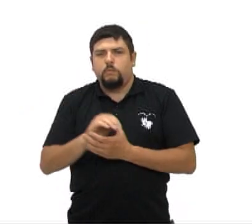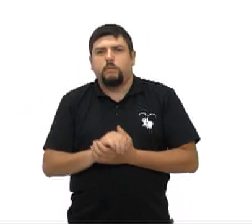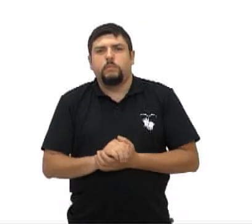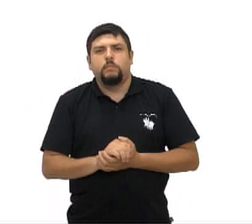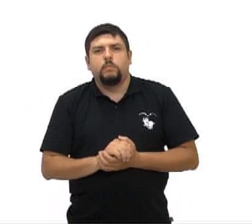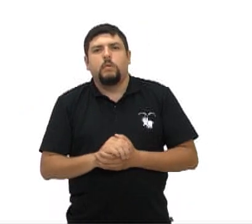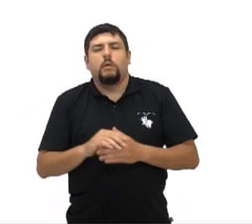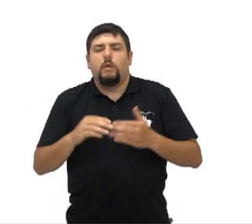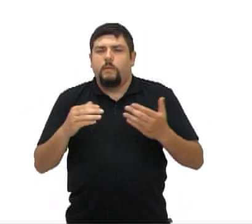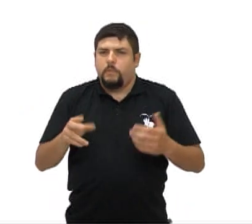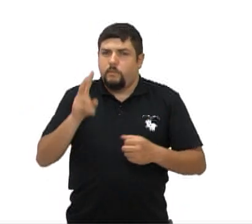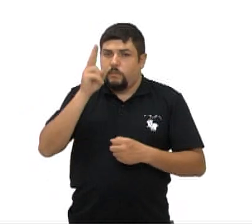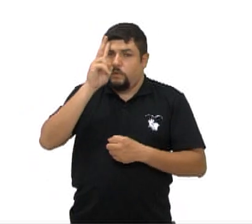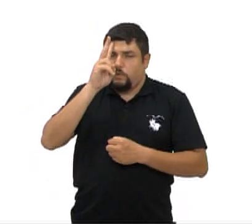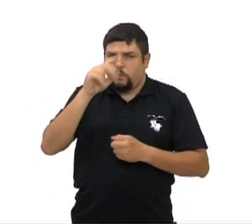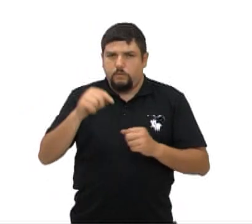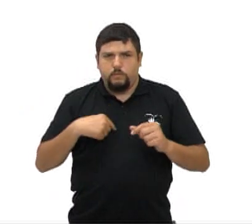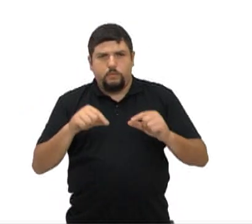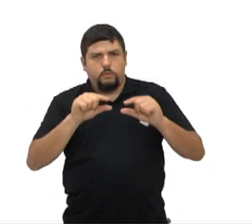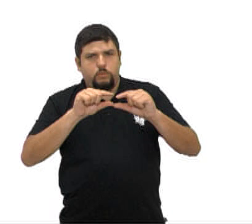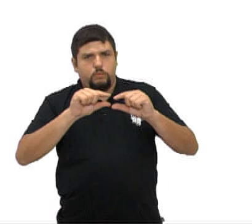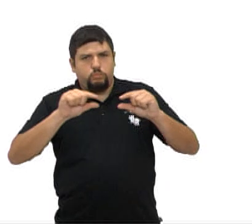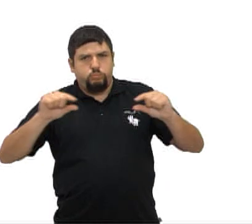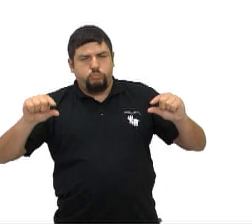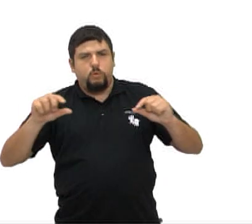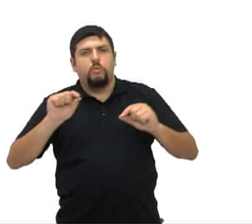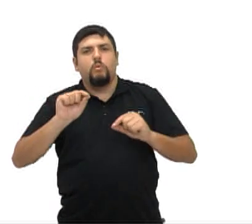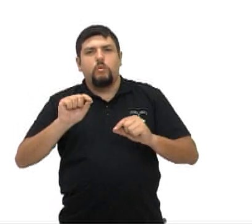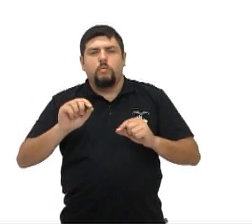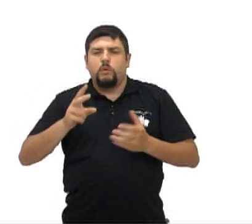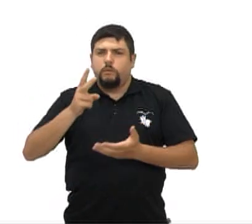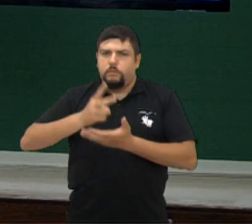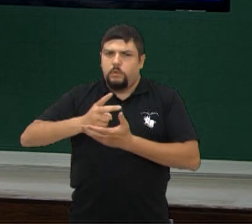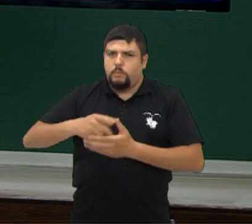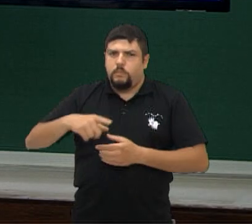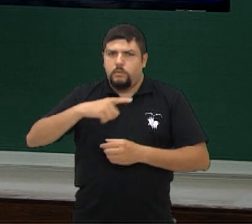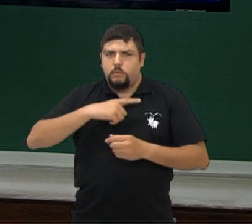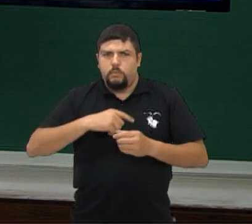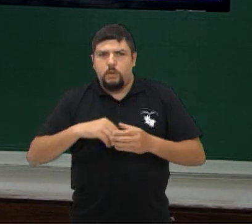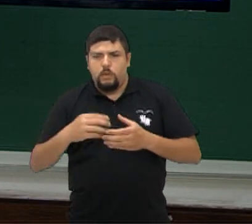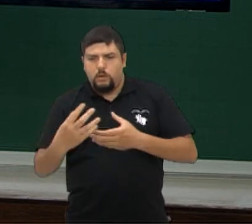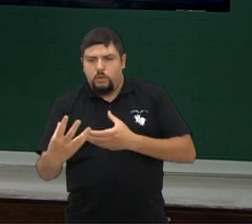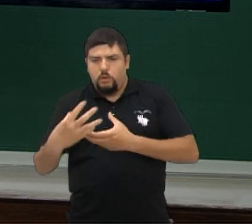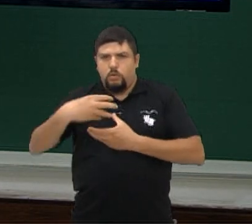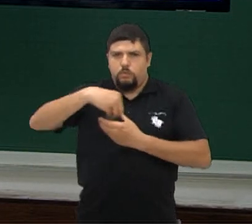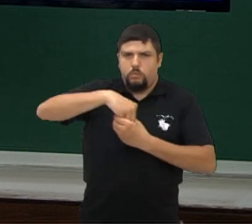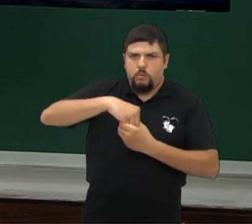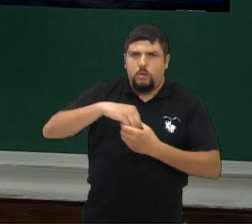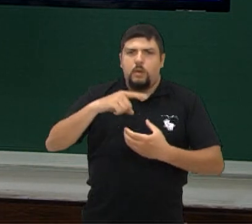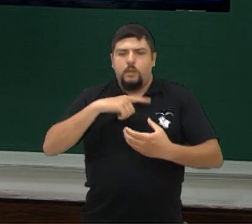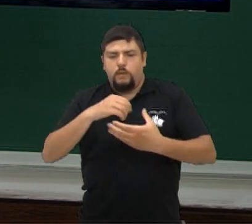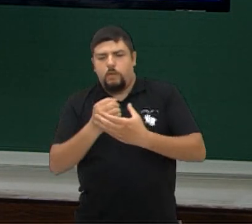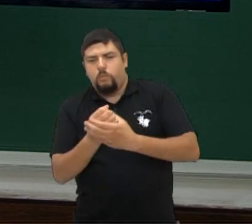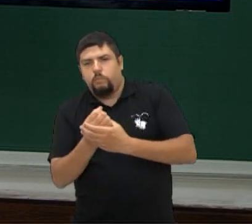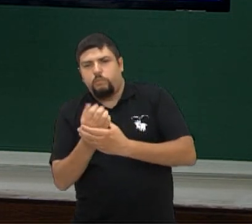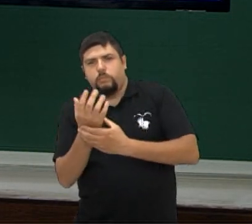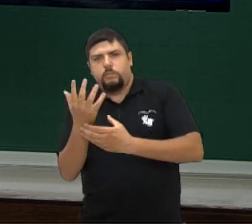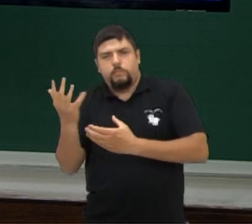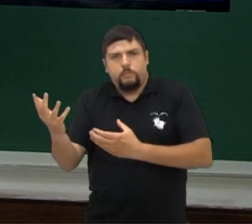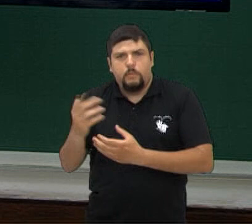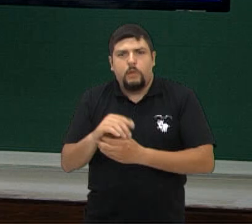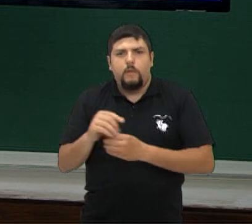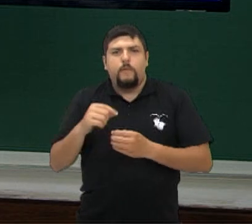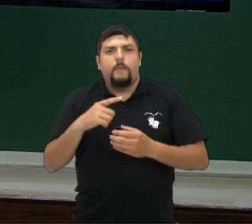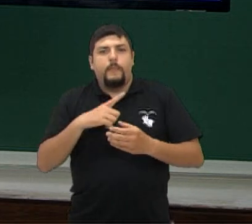Lembrando que nas equações, a gente sempre tem um sentido que é endotérmico e um sentido que é exotérmico, e a gente